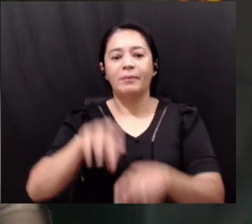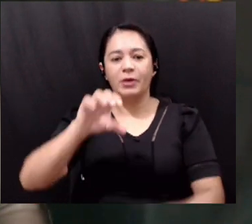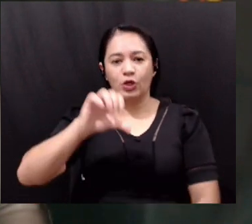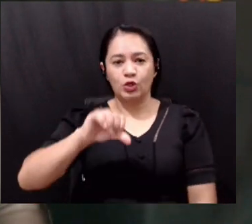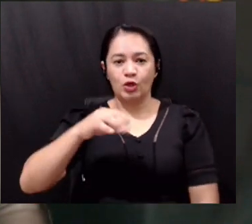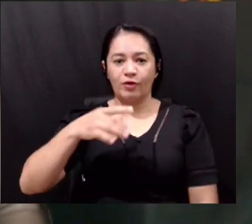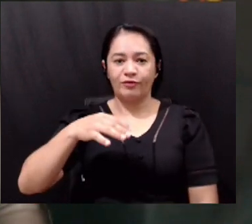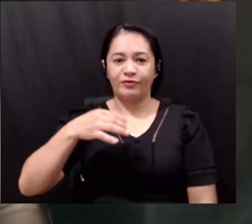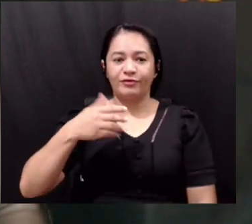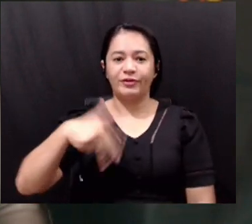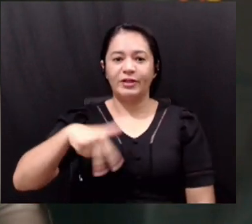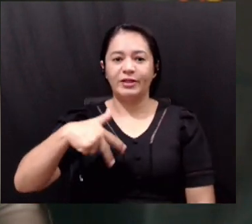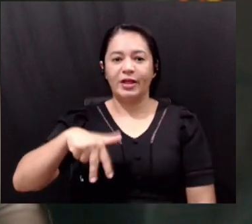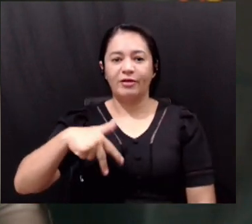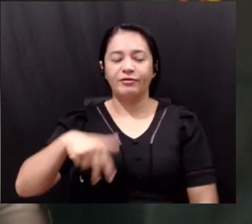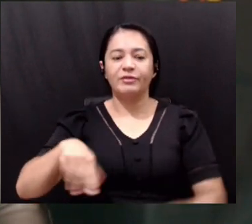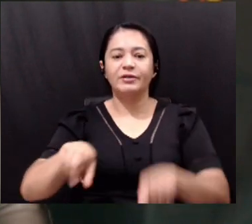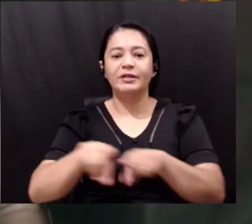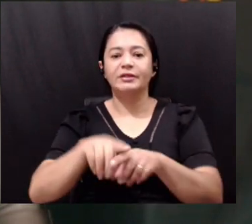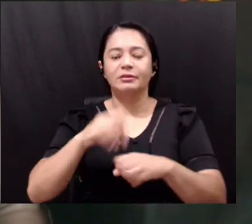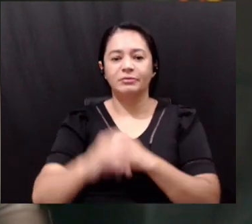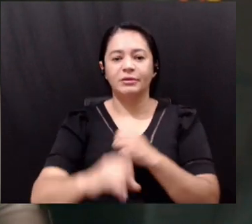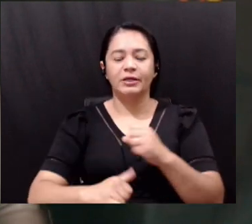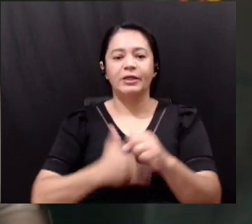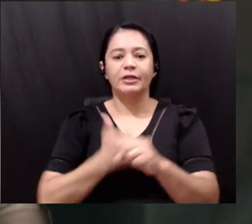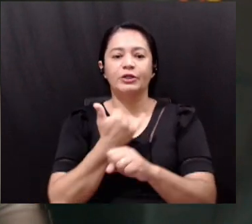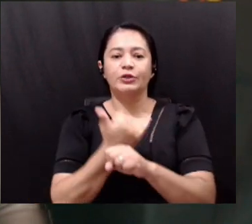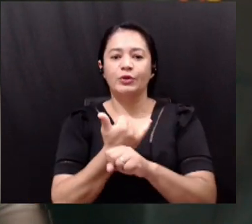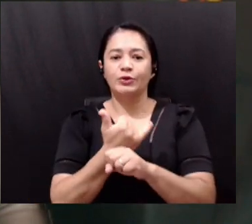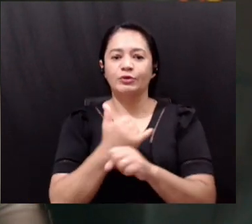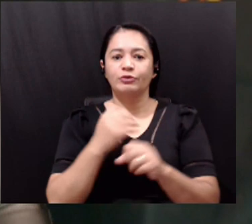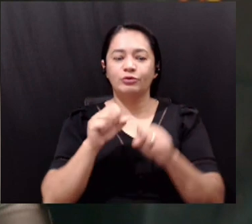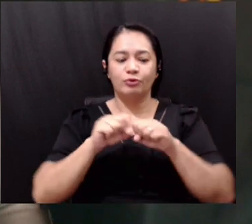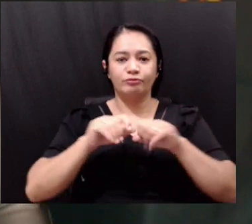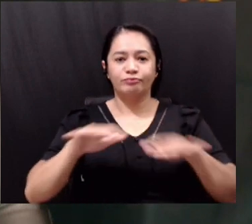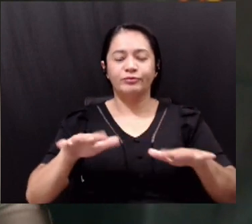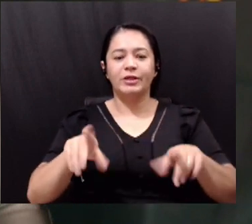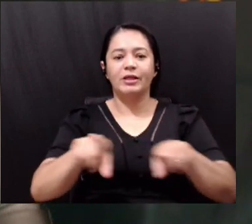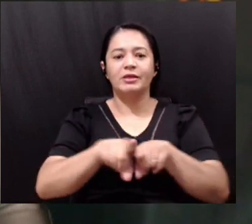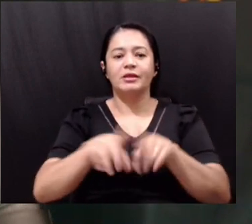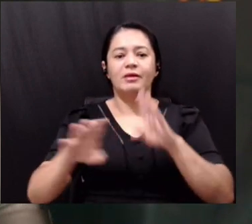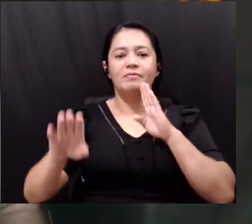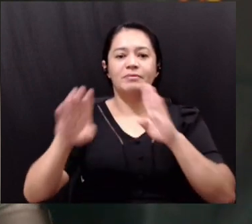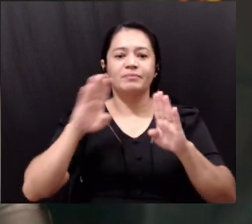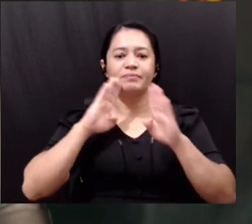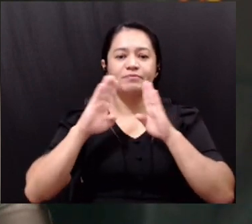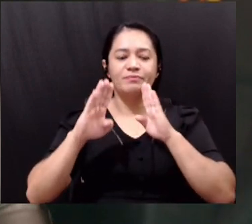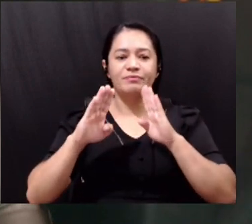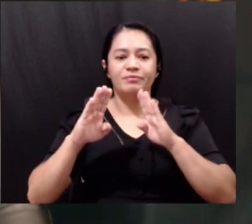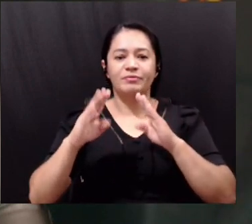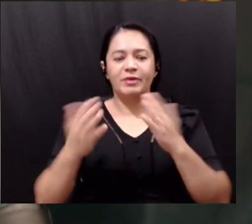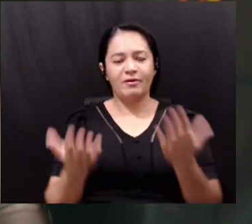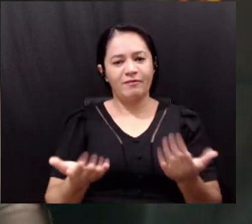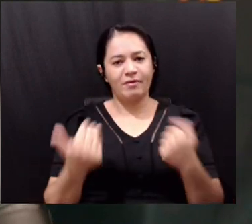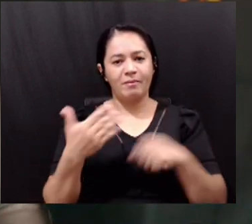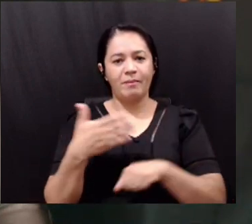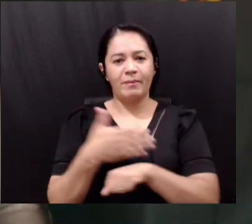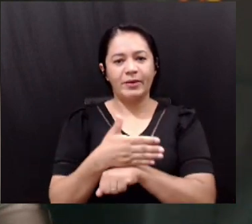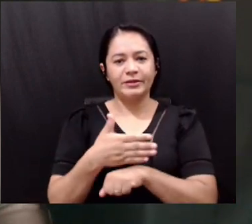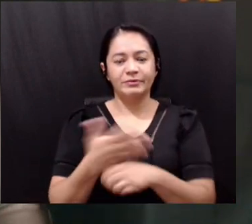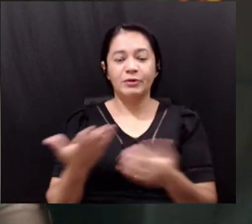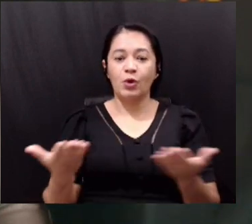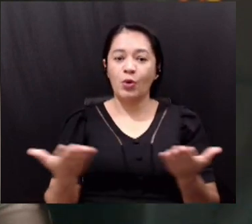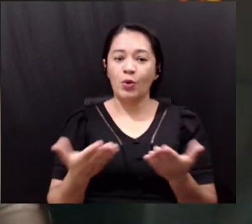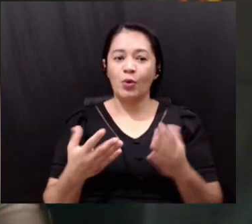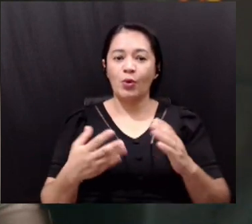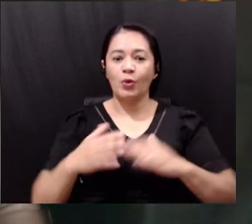simultânea no YouTube da TV Câmara Campinas e também no Facebook. Participe! E hoje a Câmara vota em segunda